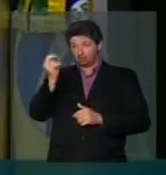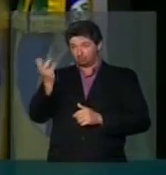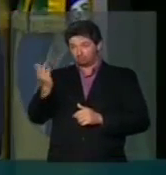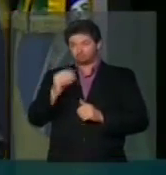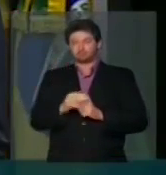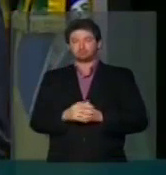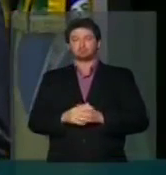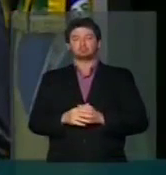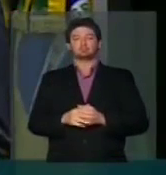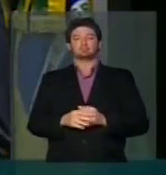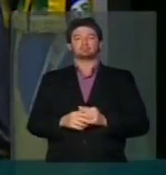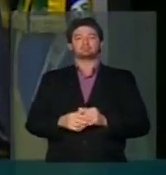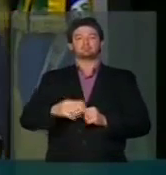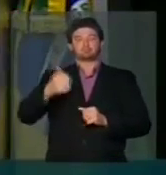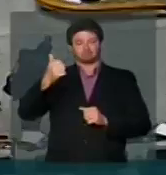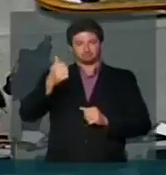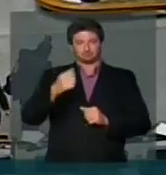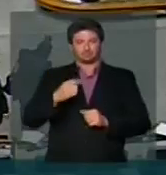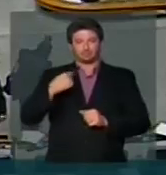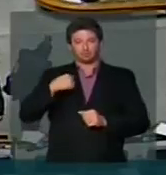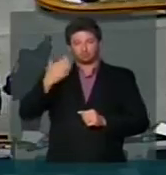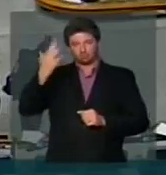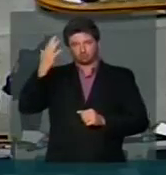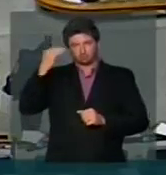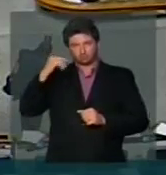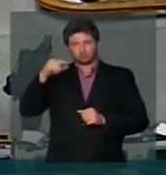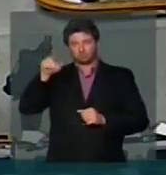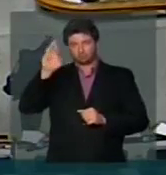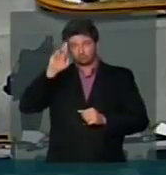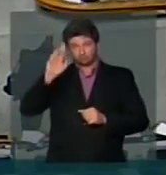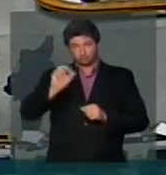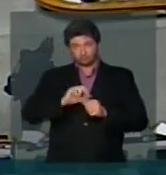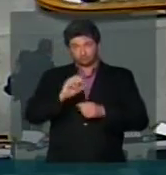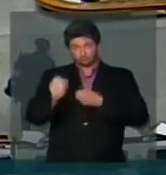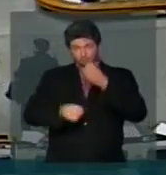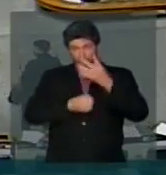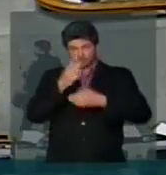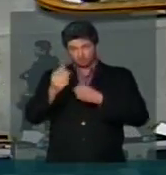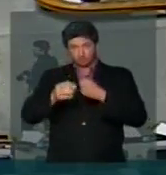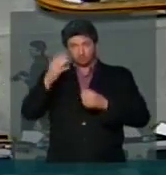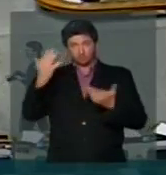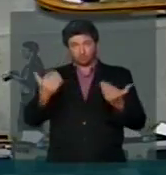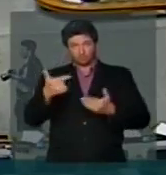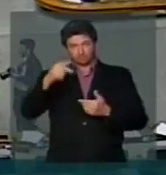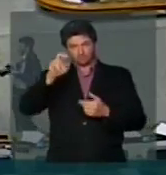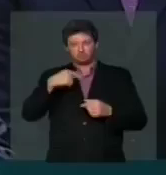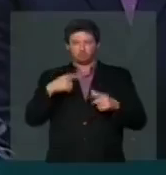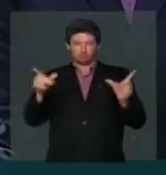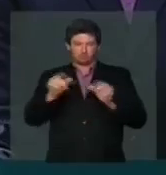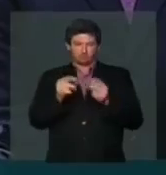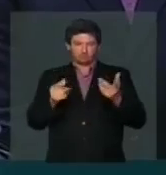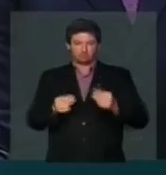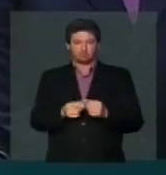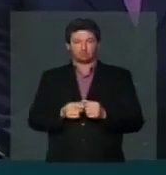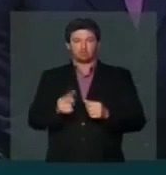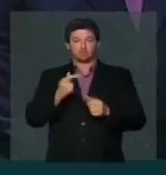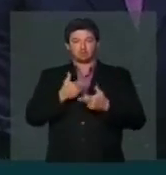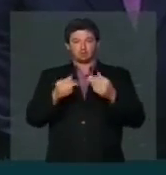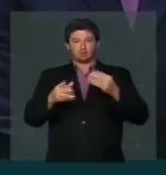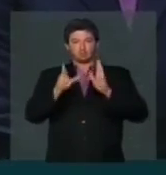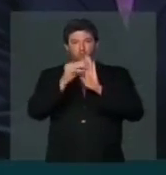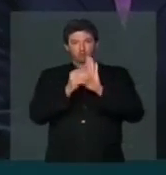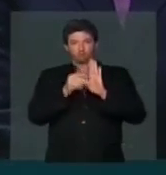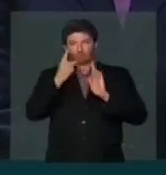Arthur, primeiro, quando soubemos que Vossa Excelência iria fazer o pronunciamento do grande expediente, eu vou tentar ser breve, porque certamente Vossa Excelência tem muito ainda a